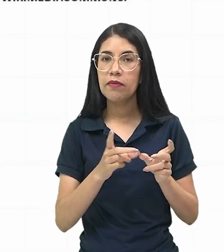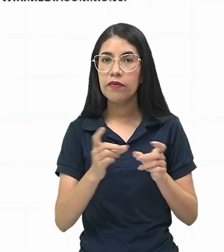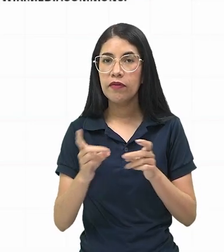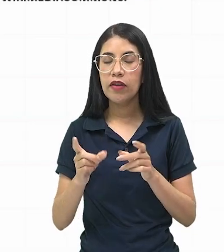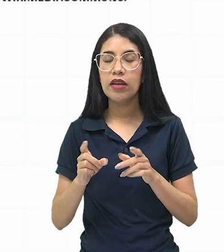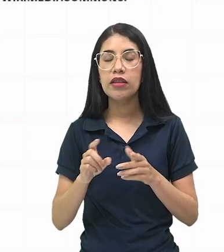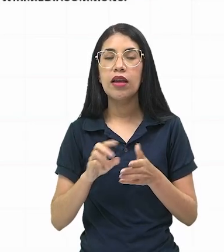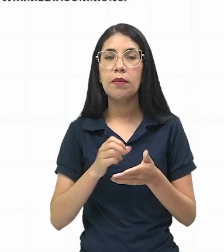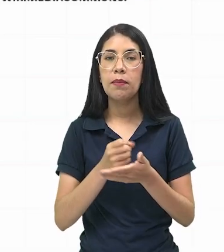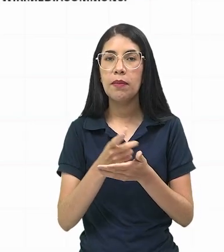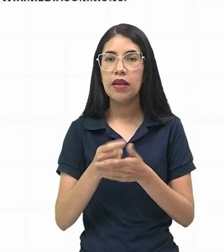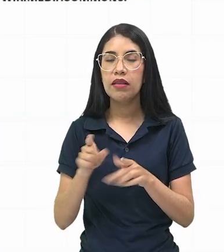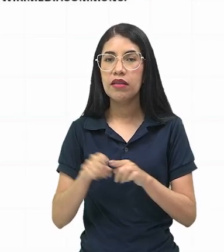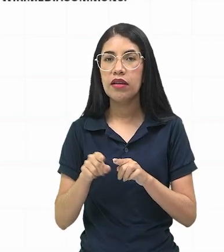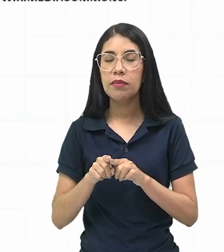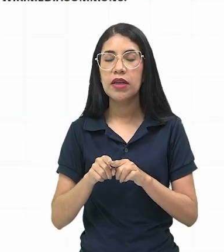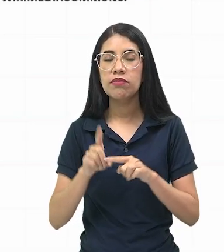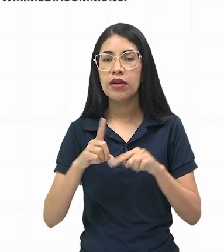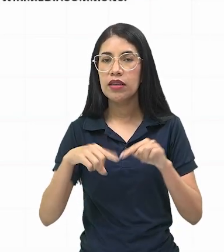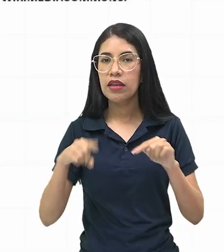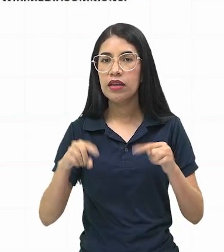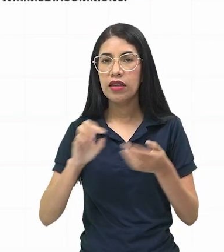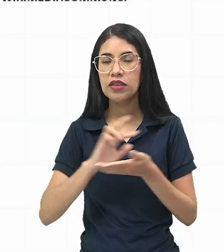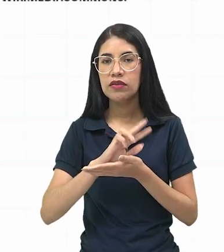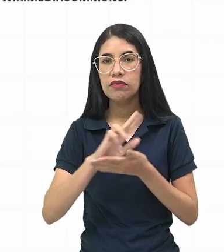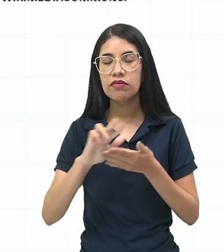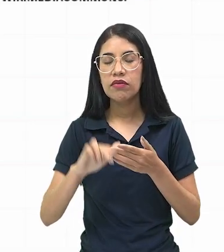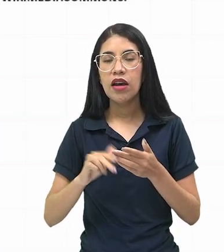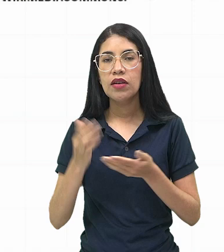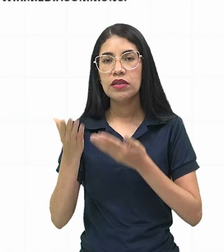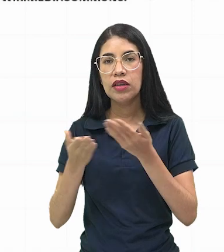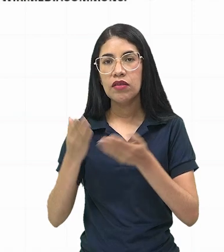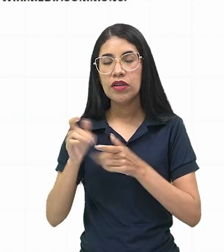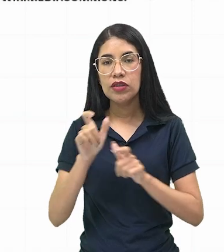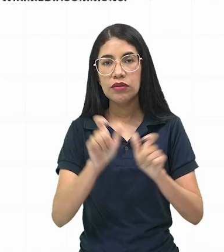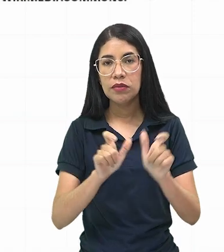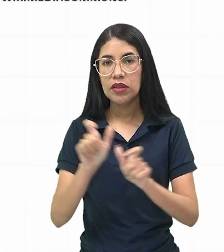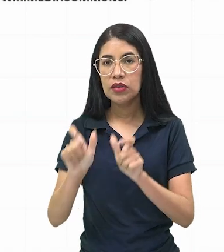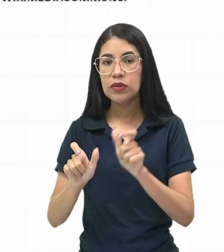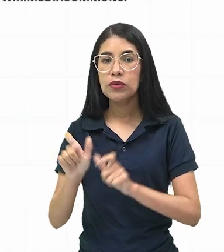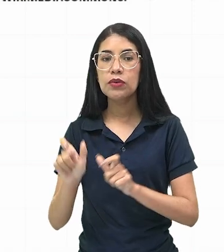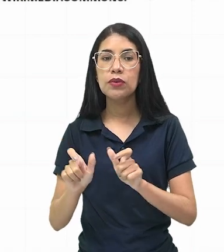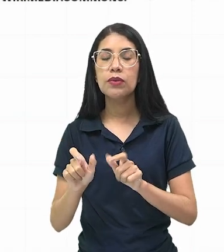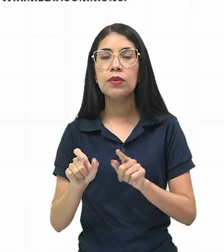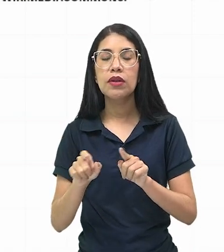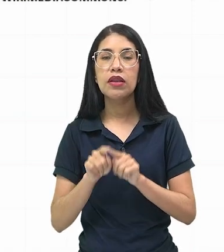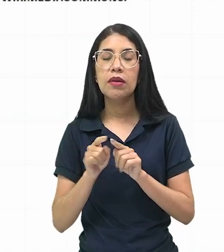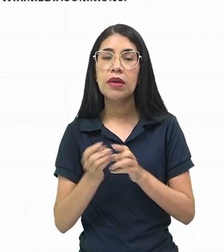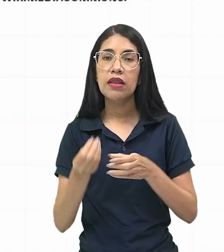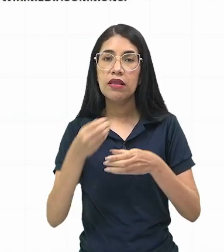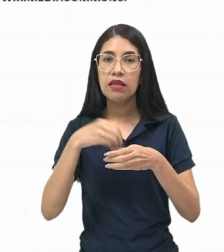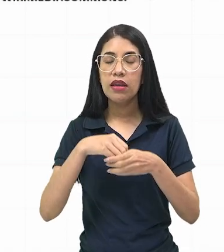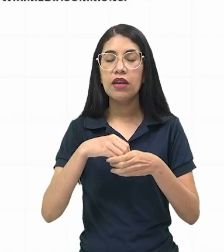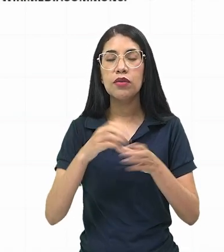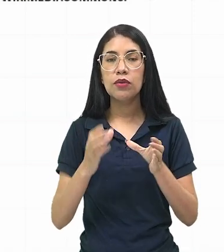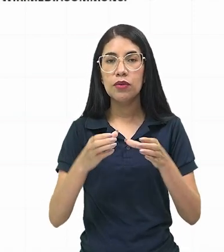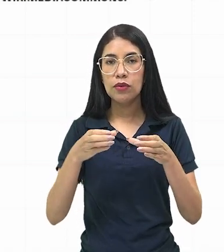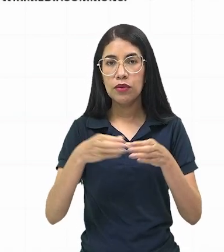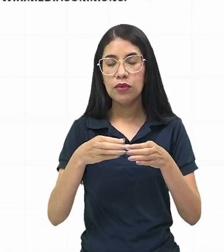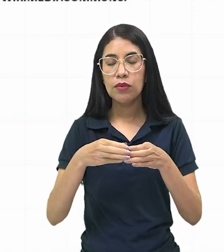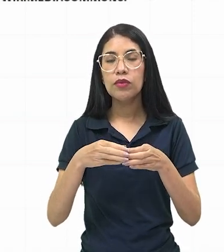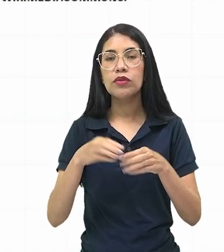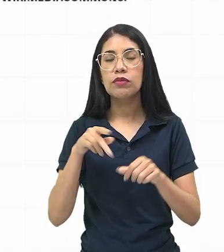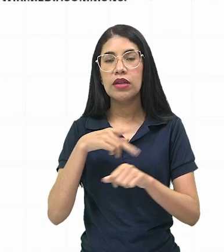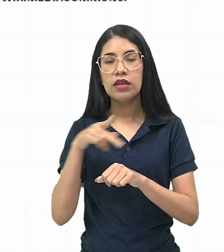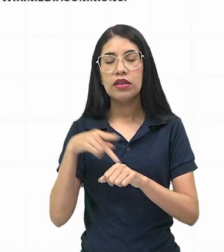circulação de capital, de mercadorias, serviços, pessoas no interior do território desse bloco econômico.